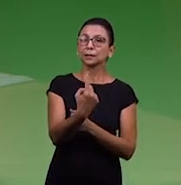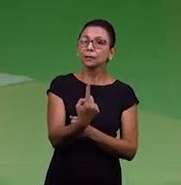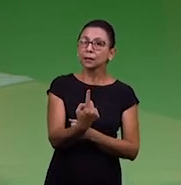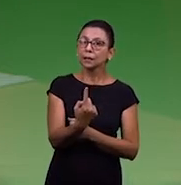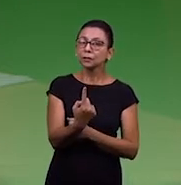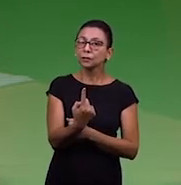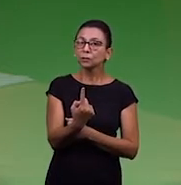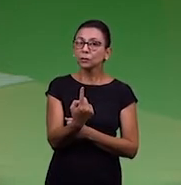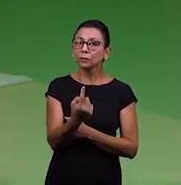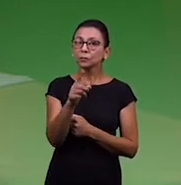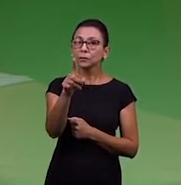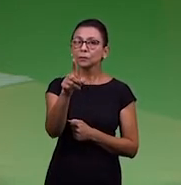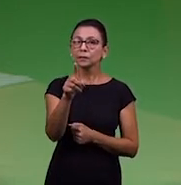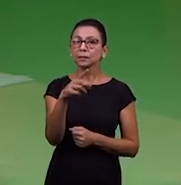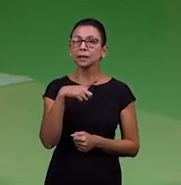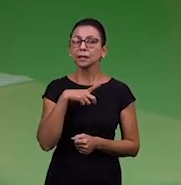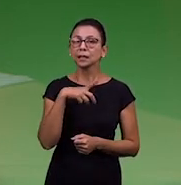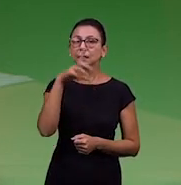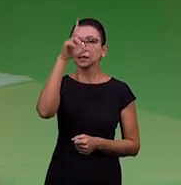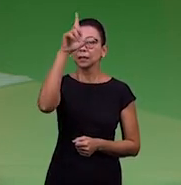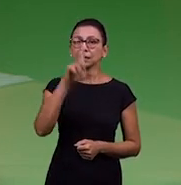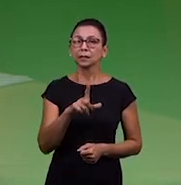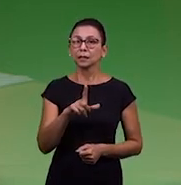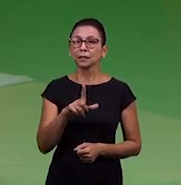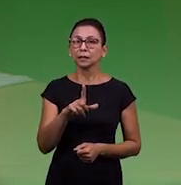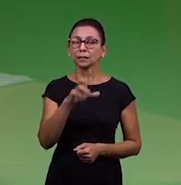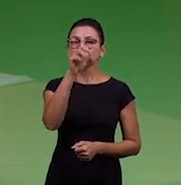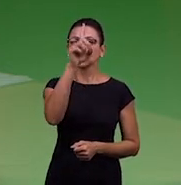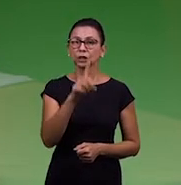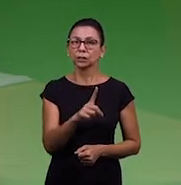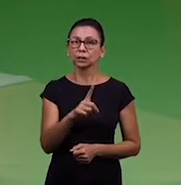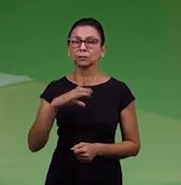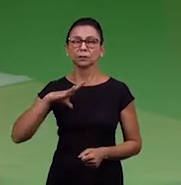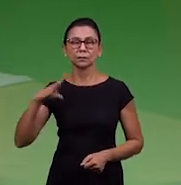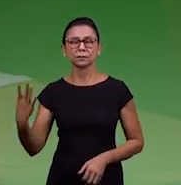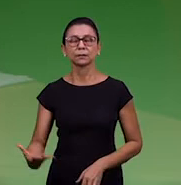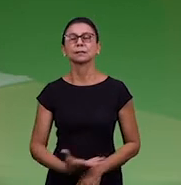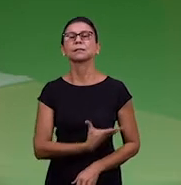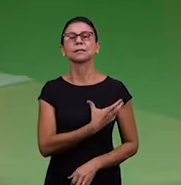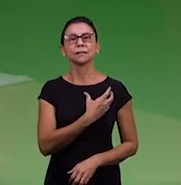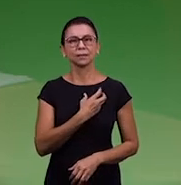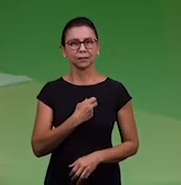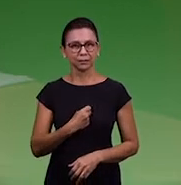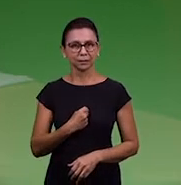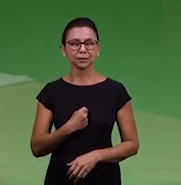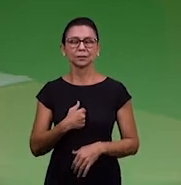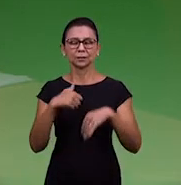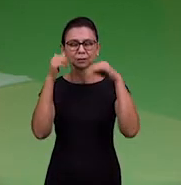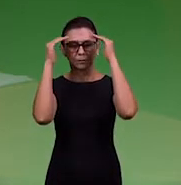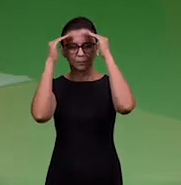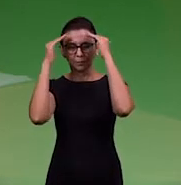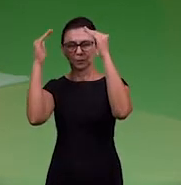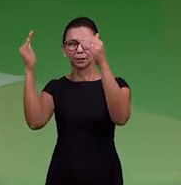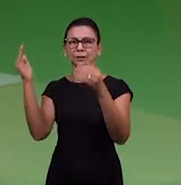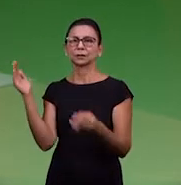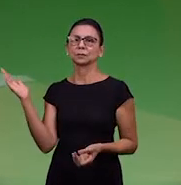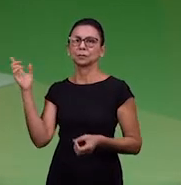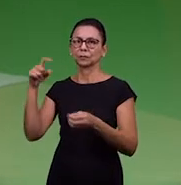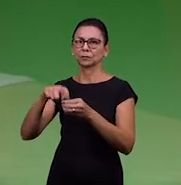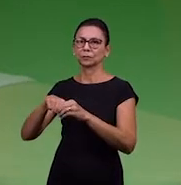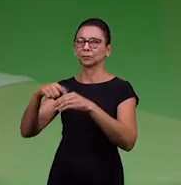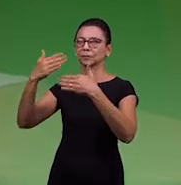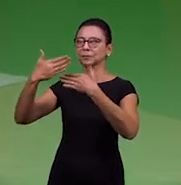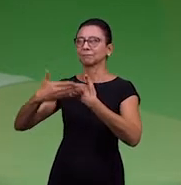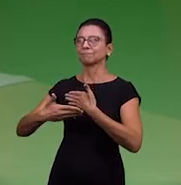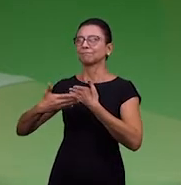ele caiu, ou seja, da desobediência, retornando para o Éden, para a presença de Deus,